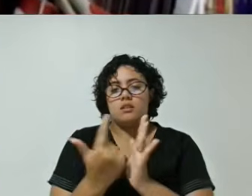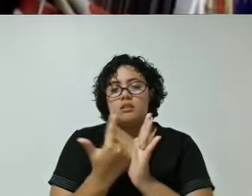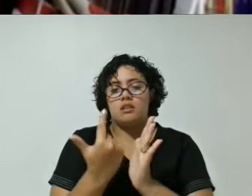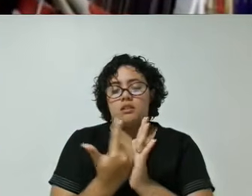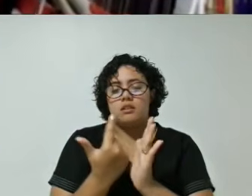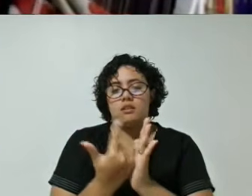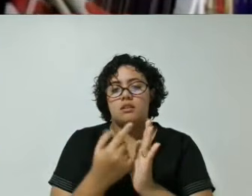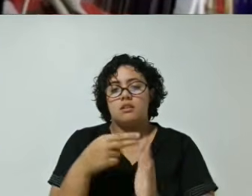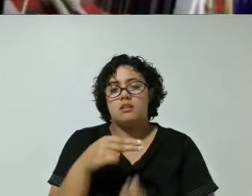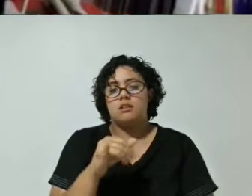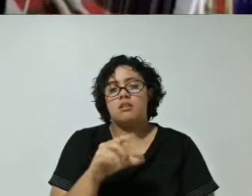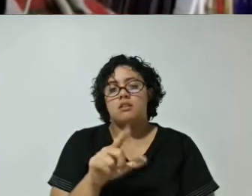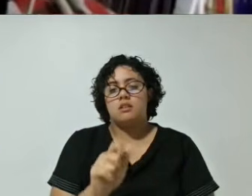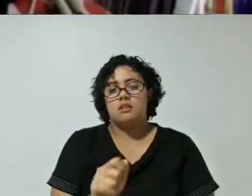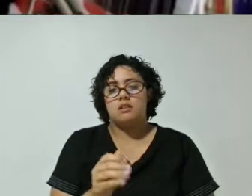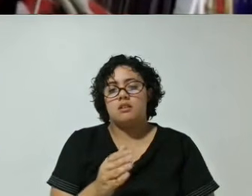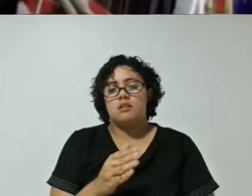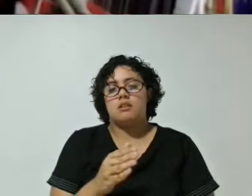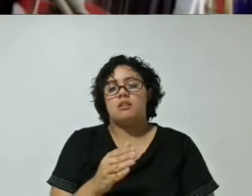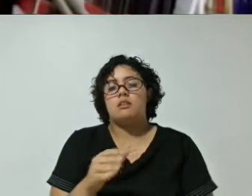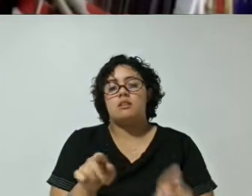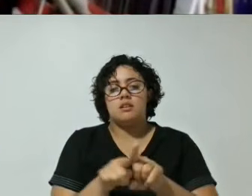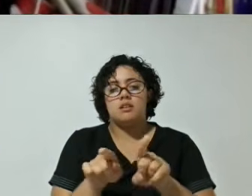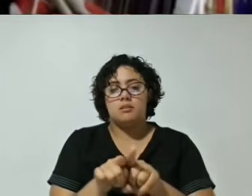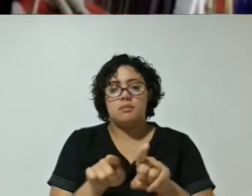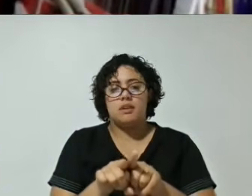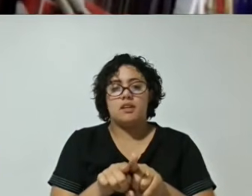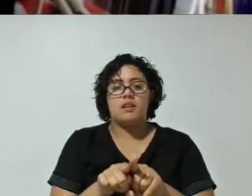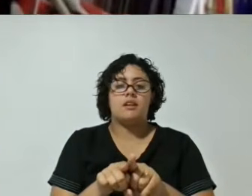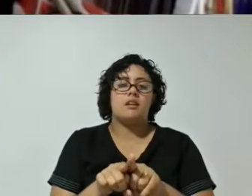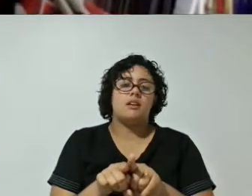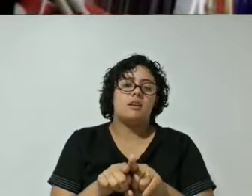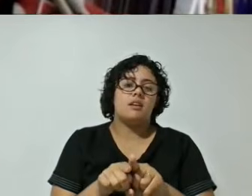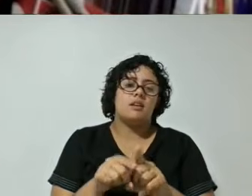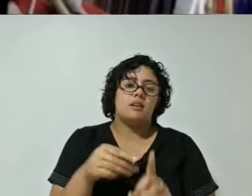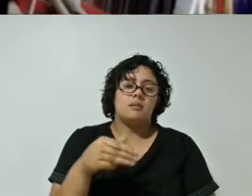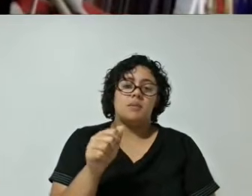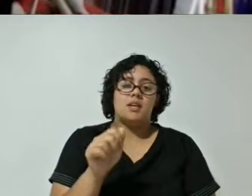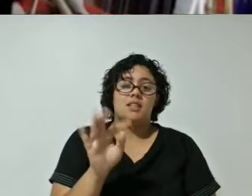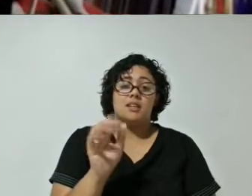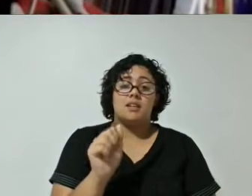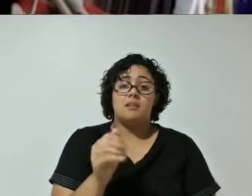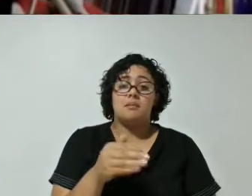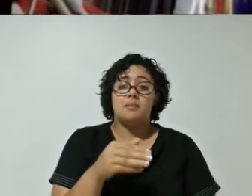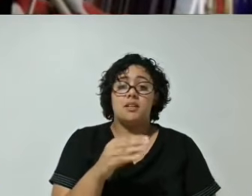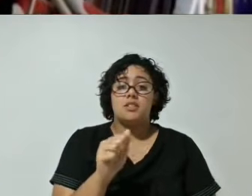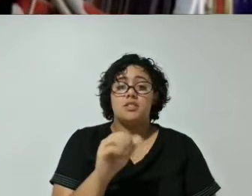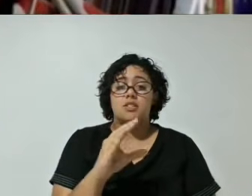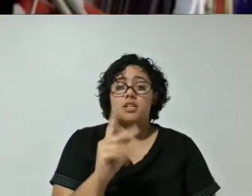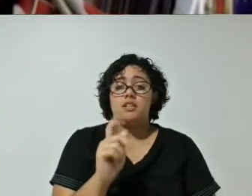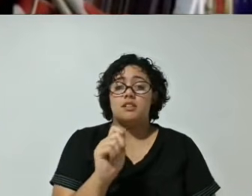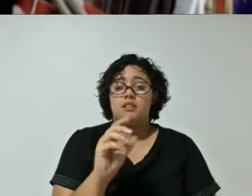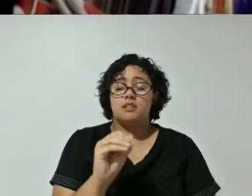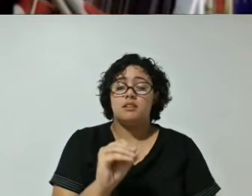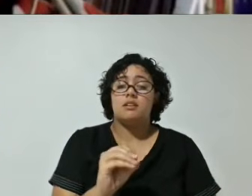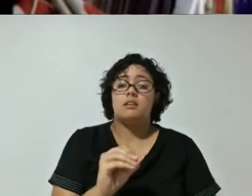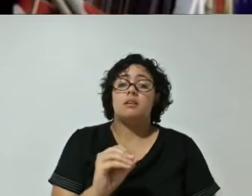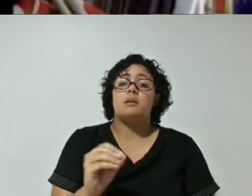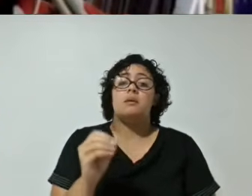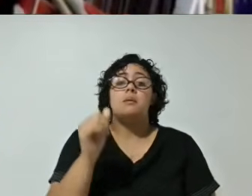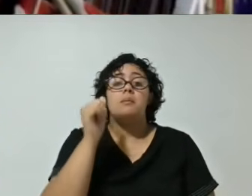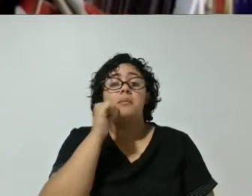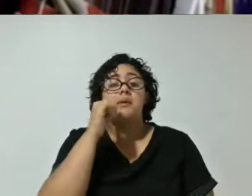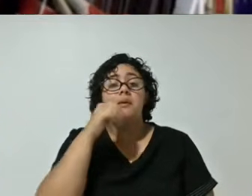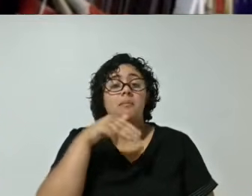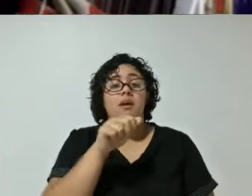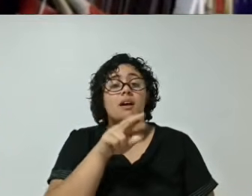a Jupira, o próprio Bernardo da Mata Sim, Machado, que a biblioteca, ela, sim, né, a Maria Antonieta, que estava à frente da Secretaria de Cultura,